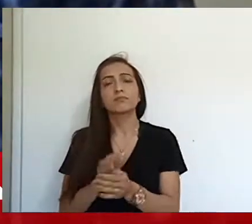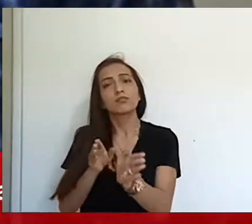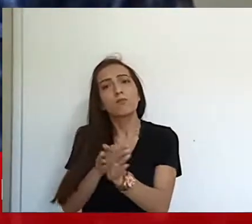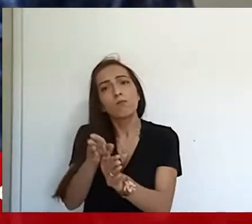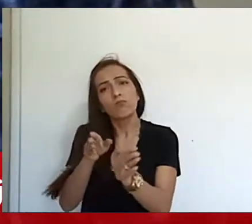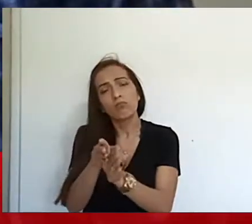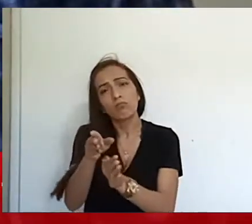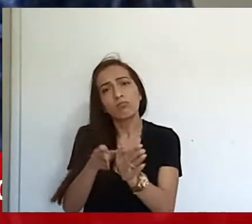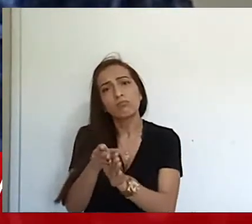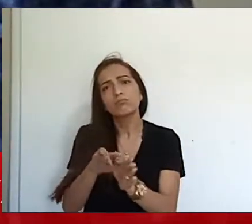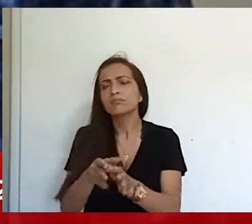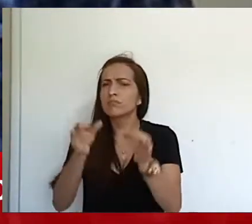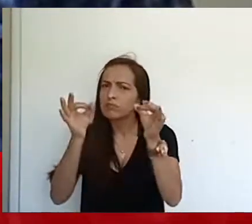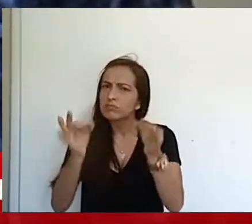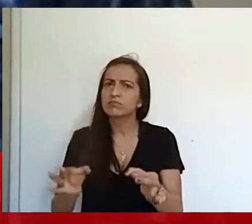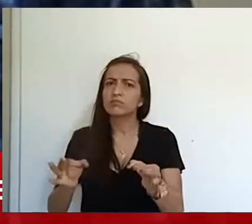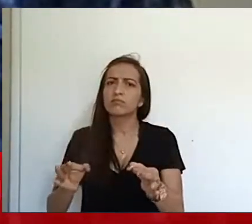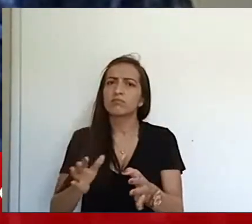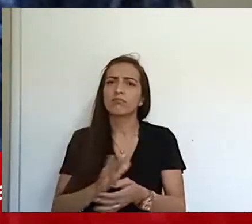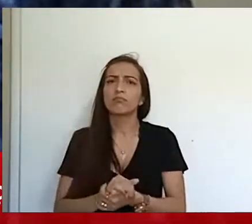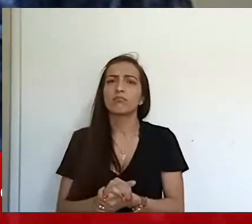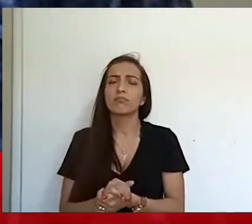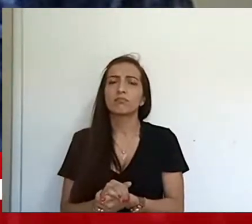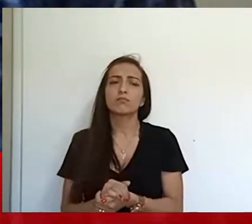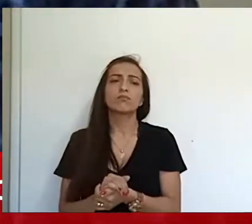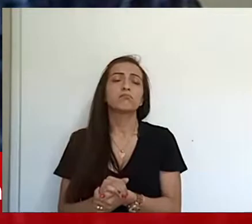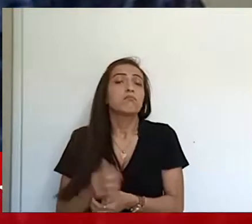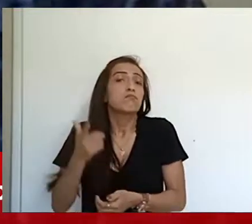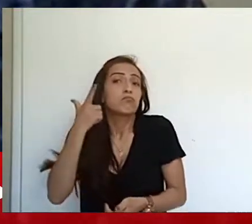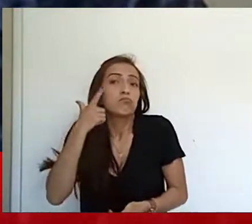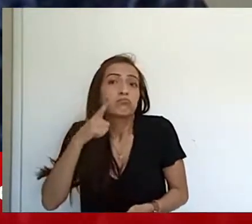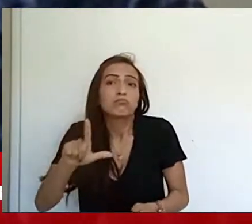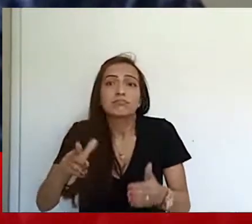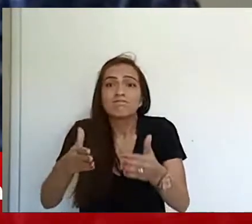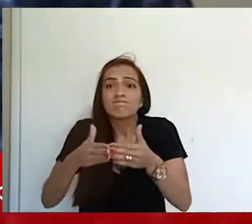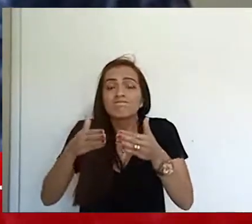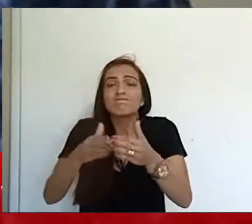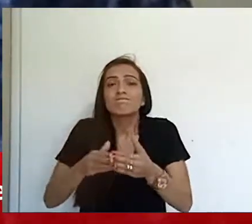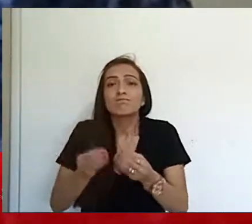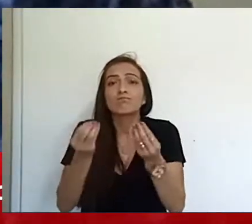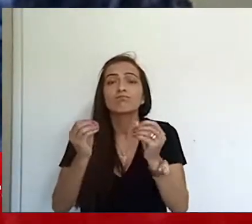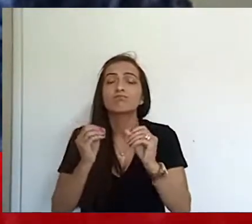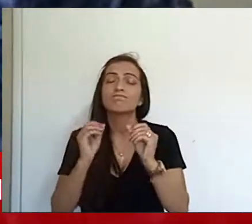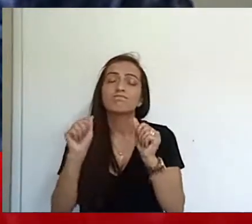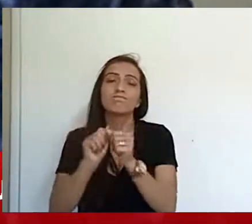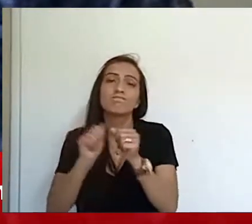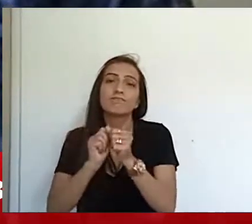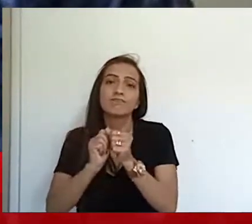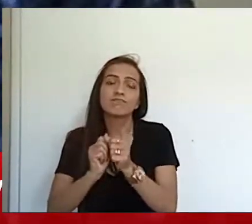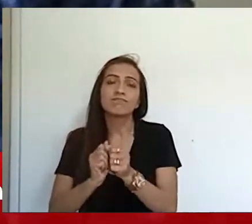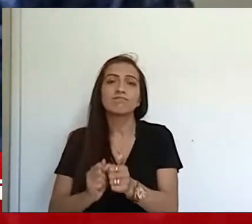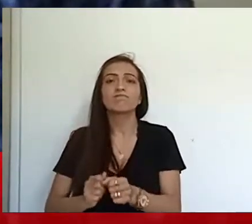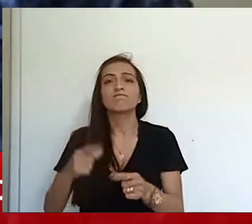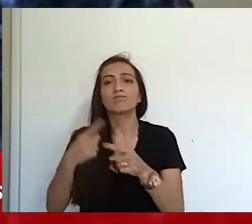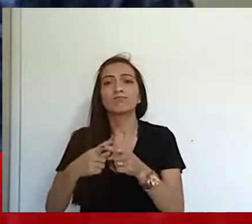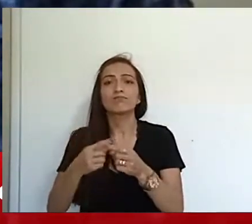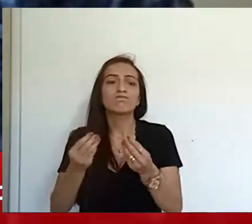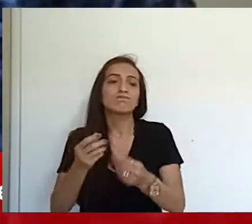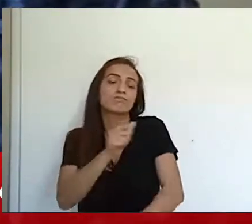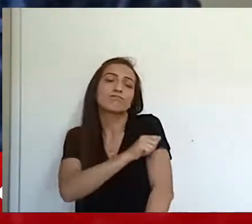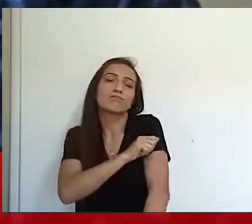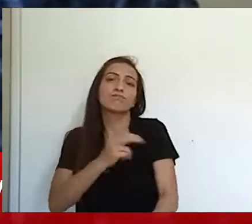Mas sabemos que a gente não atende todos os estudantes, né? Que a gente tem a dificuldade dessa interação, como a professora